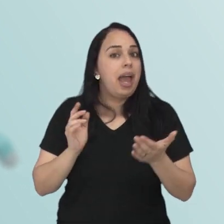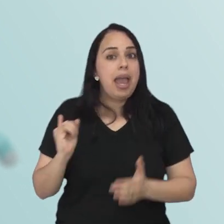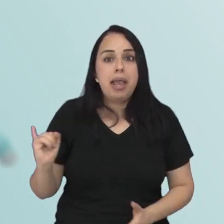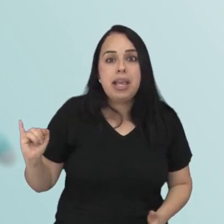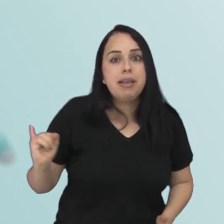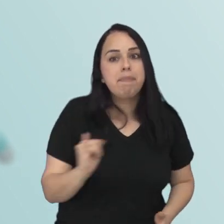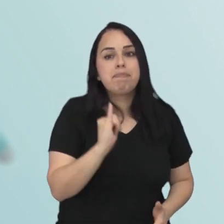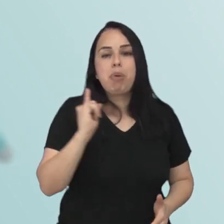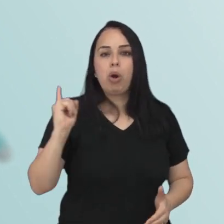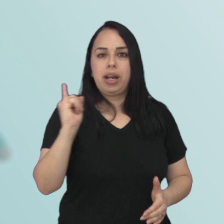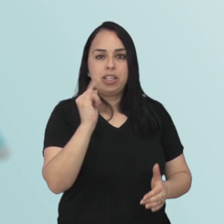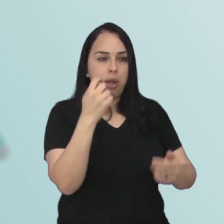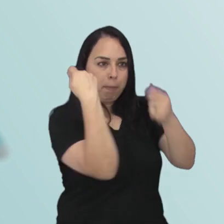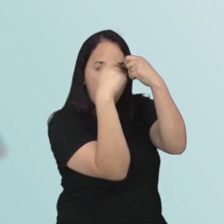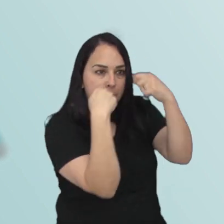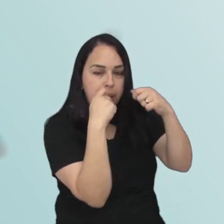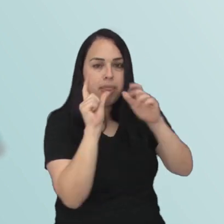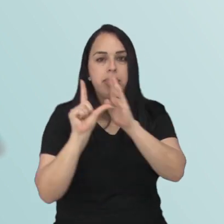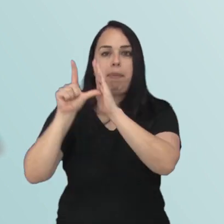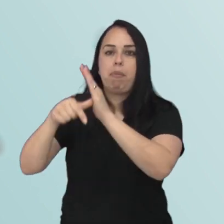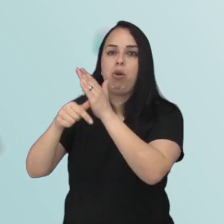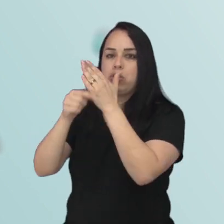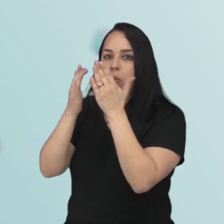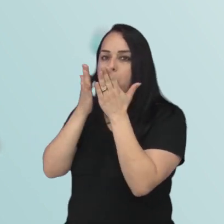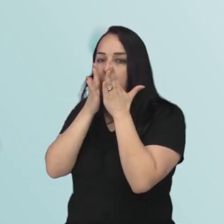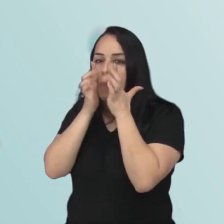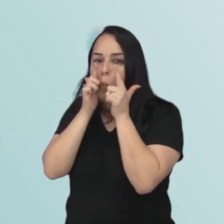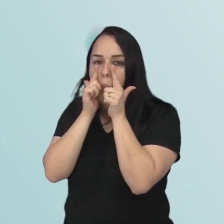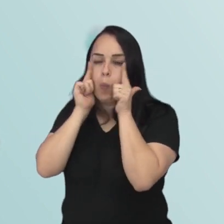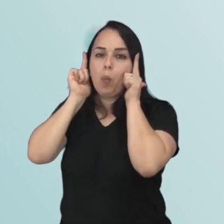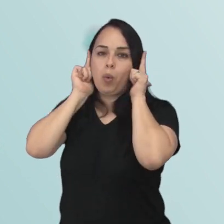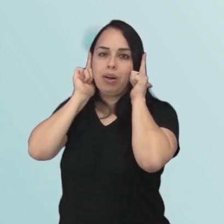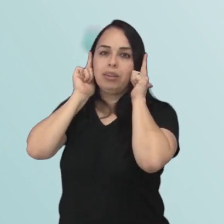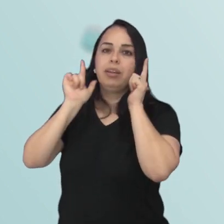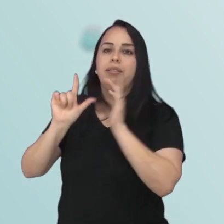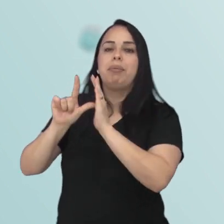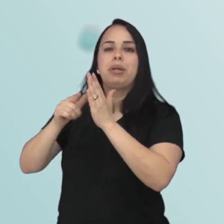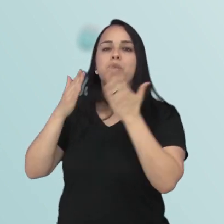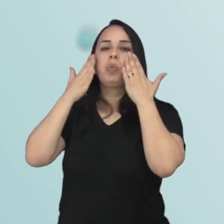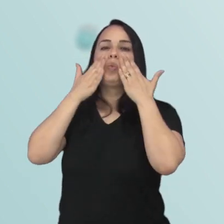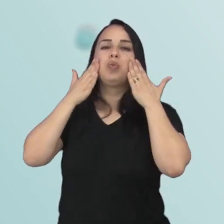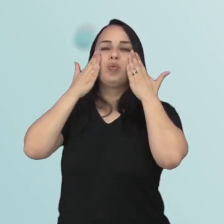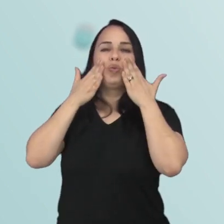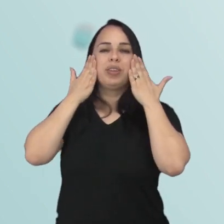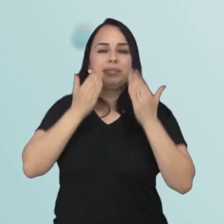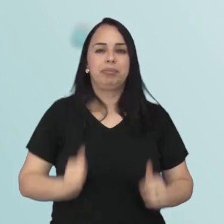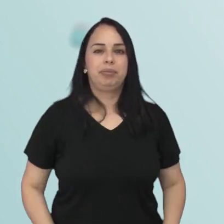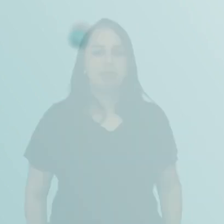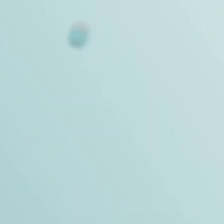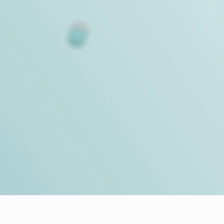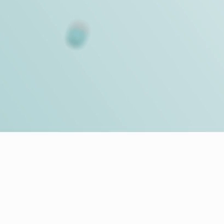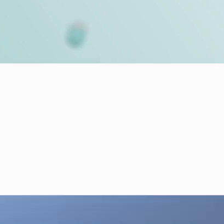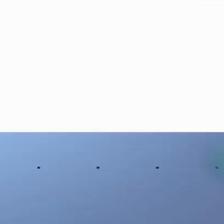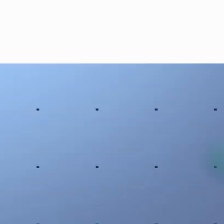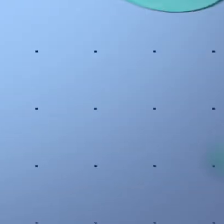Então, extremamente importante retirar essa maquiagem e, posteriormente, passar um creme